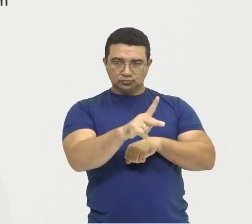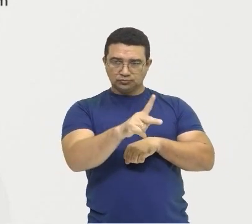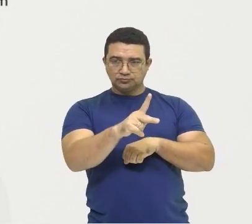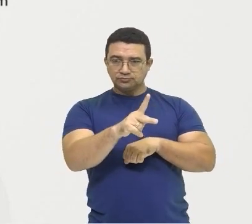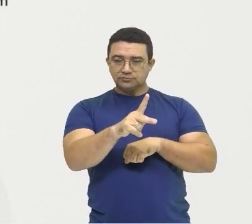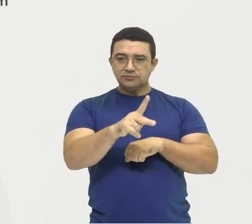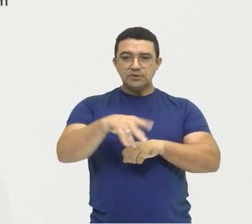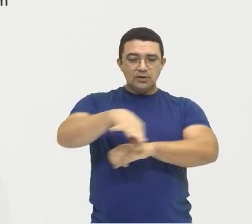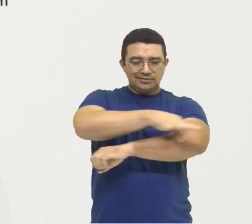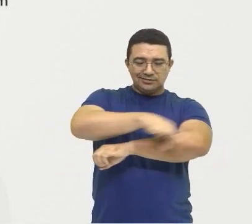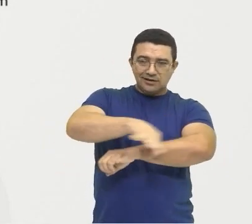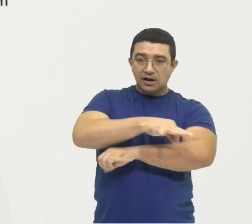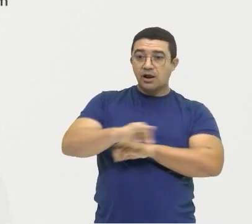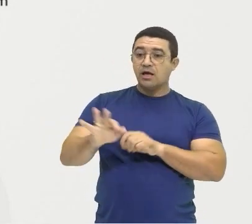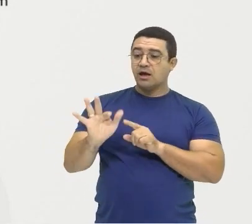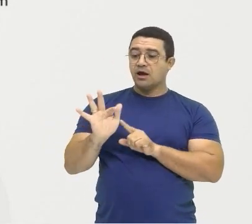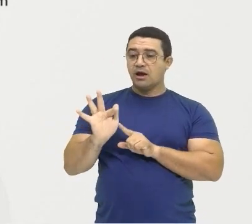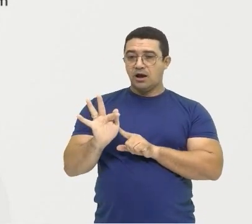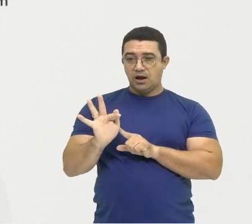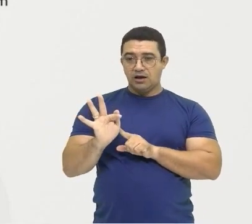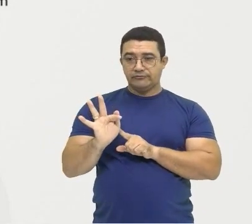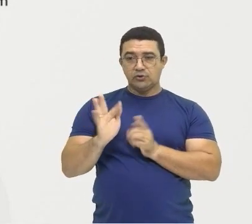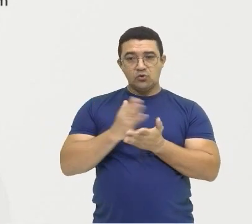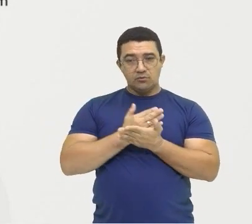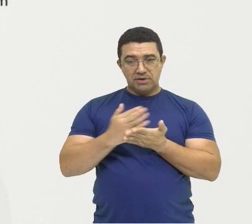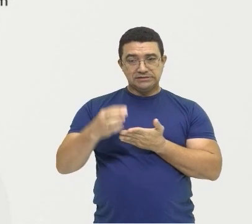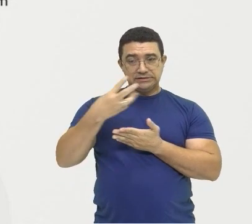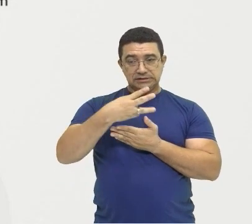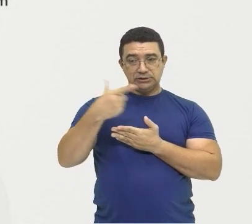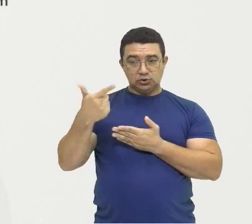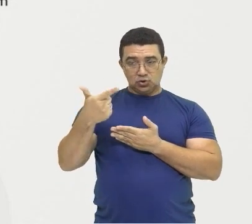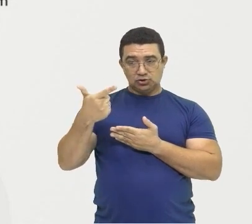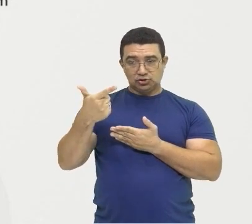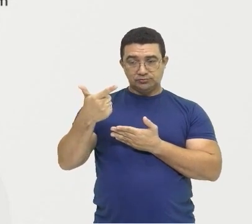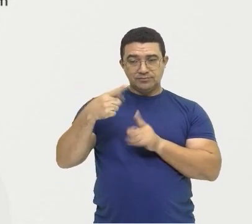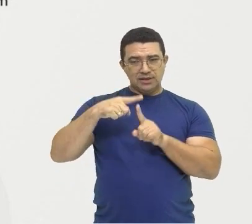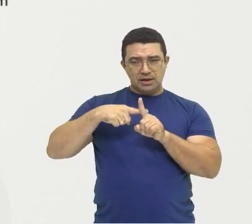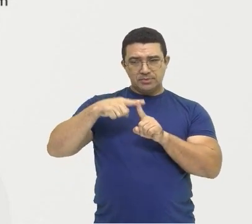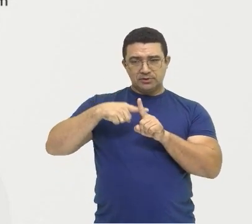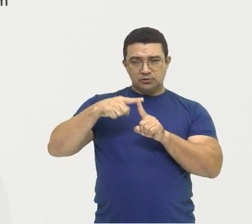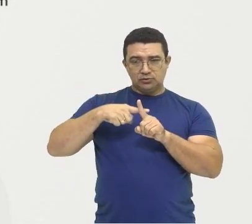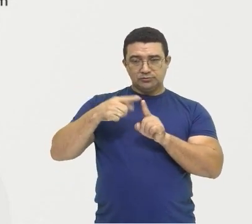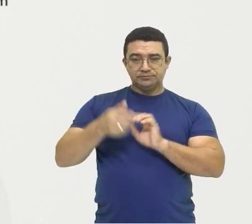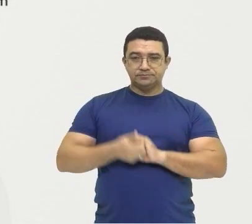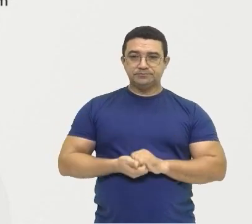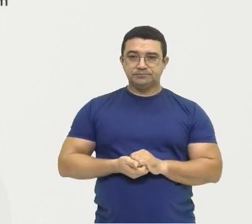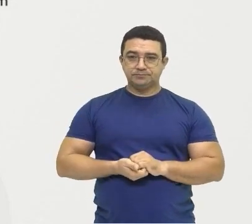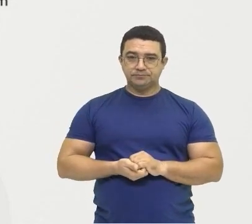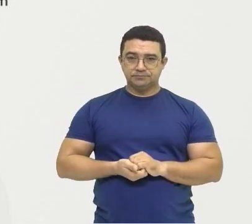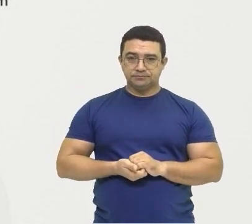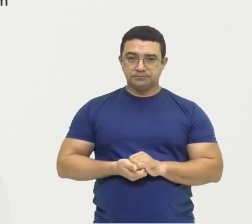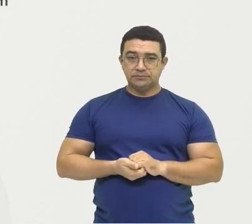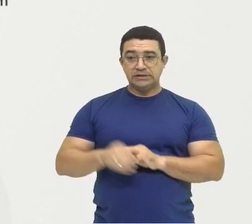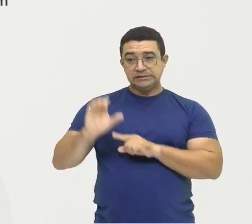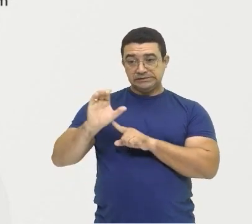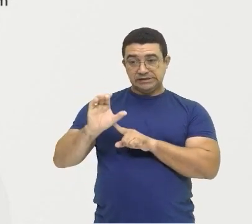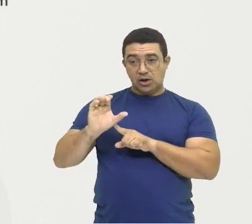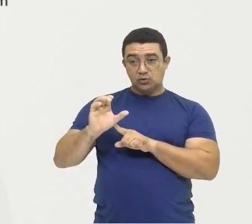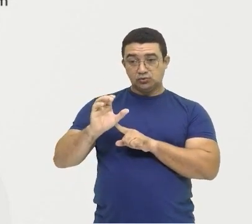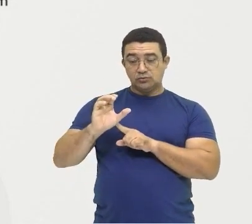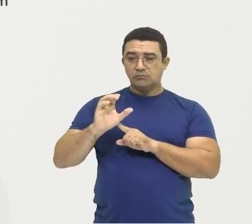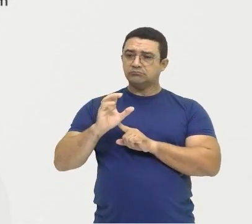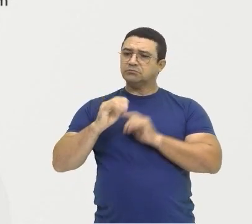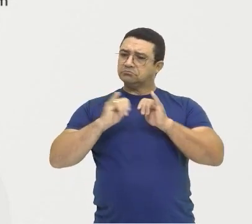para o valor de ponto de fusão 32 graus. Aqui o gelo fundente. Celsius disse que era 0,